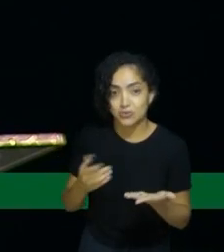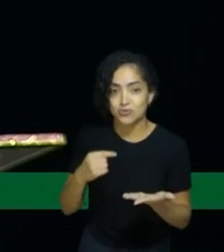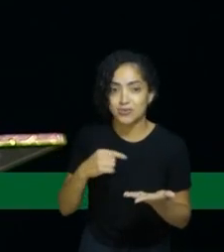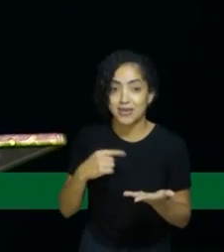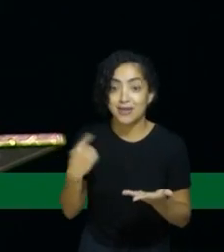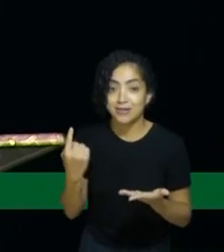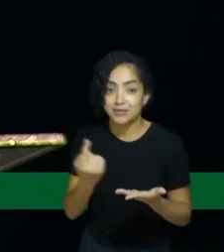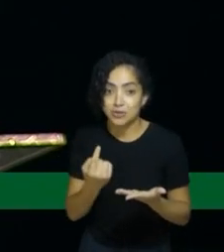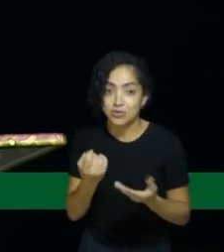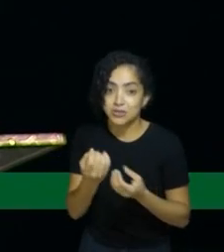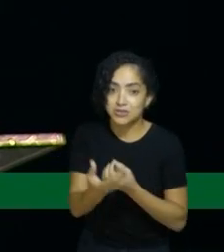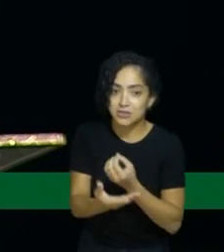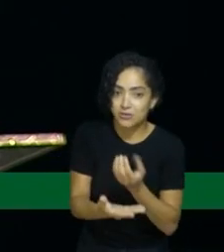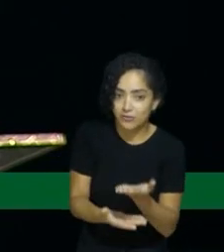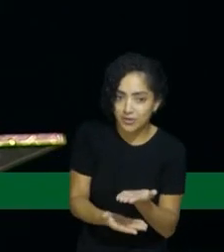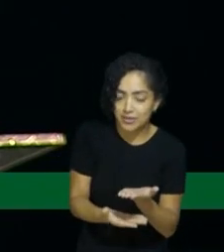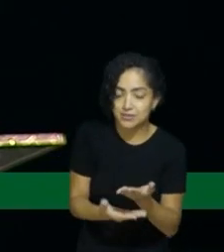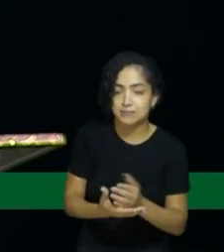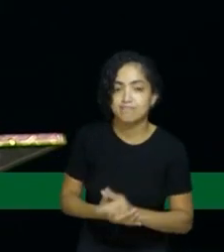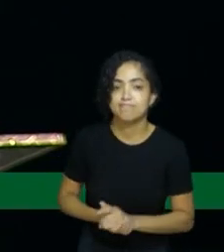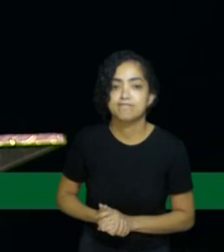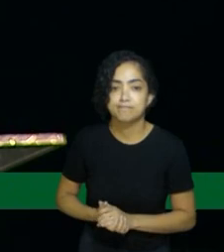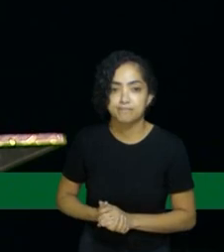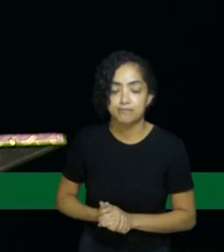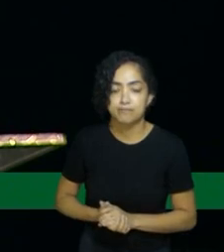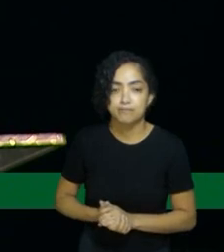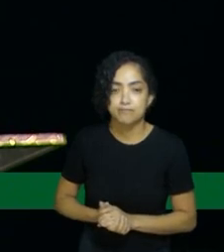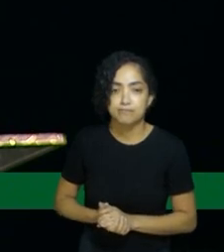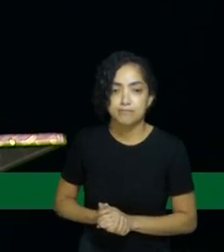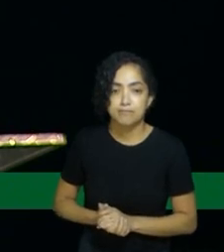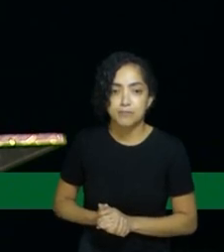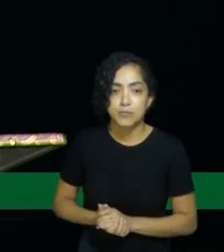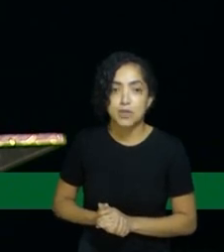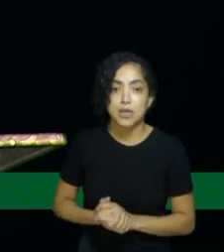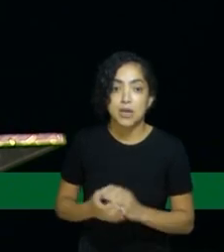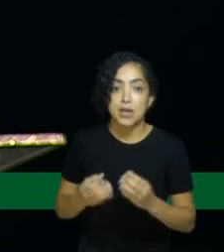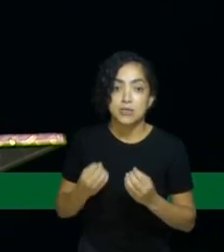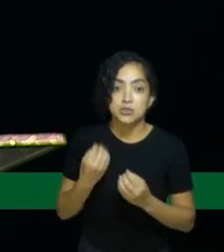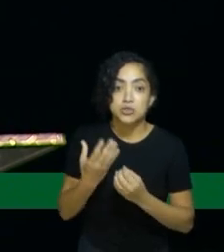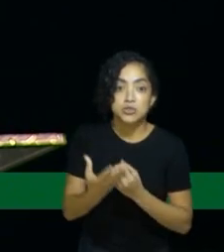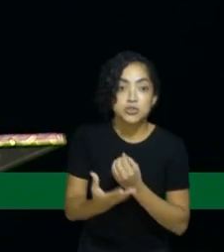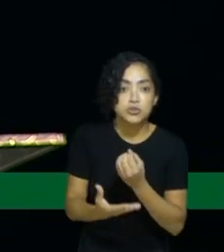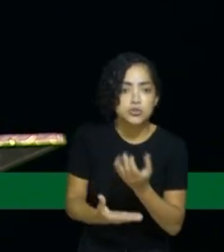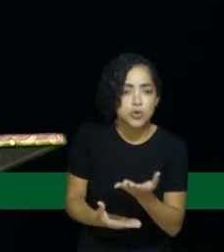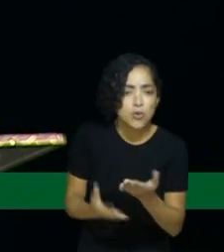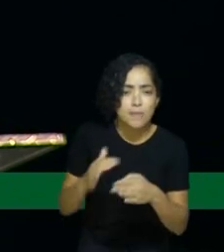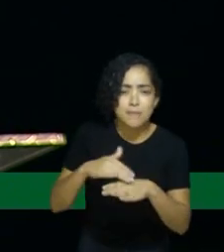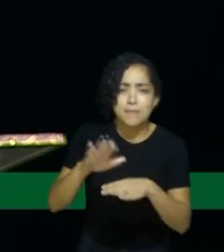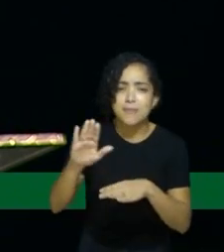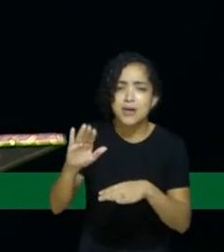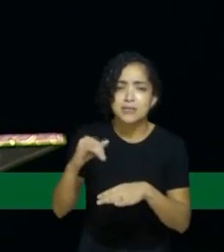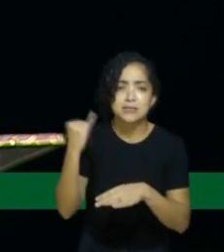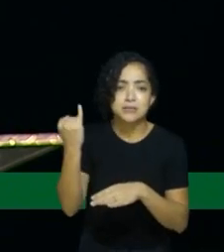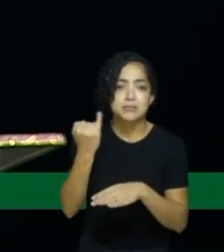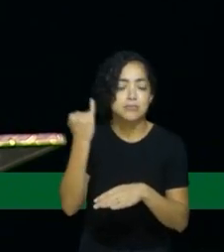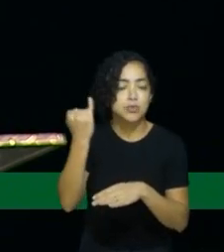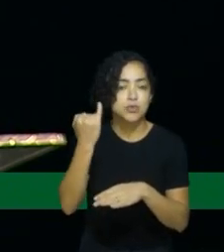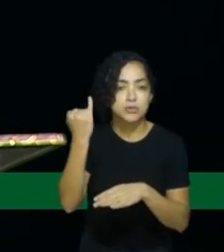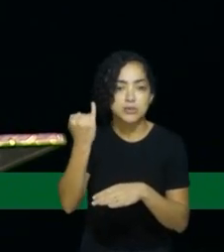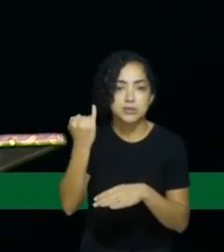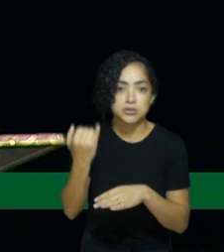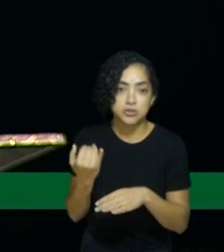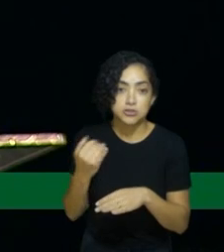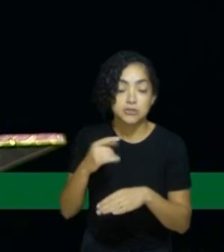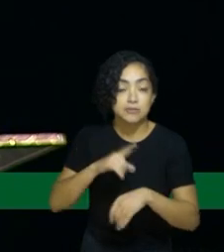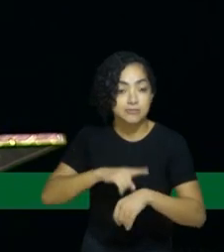oferece ao nosso município doamos a cada dia o que temos de mais precioso que é o nosso